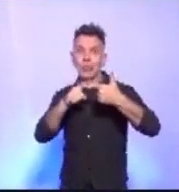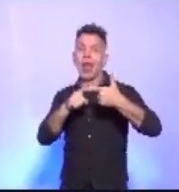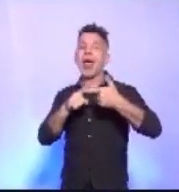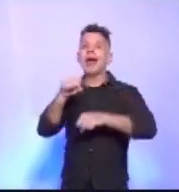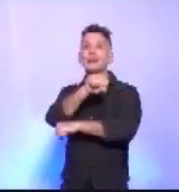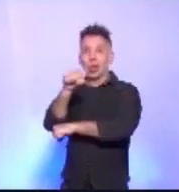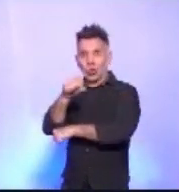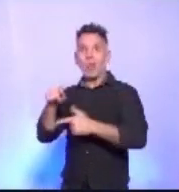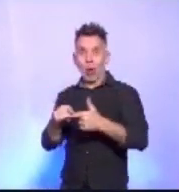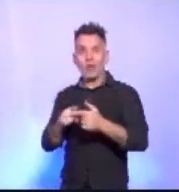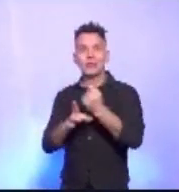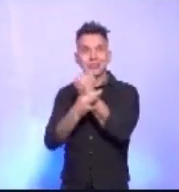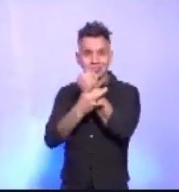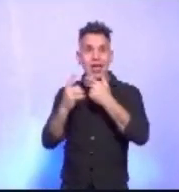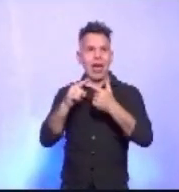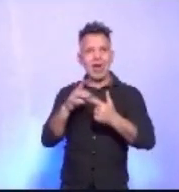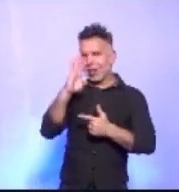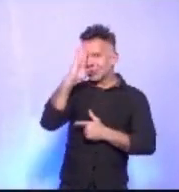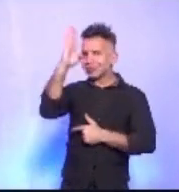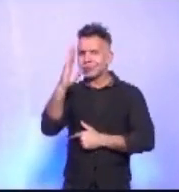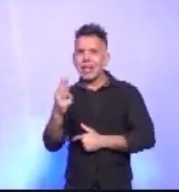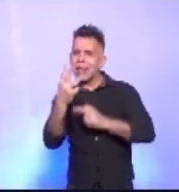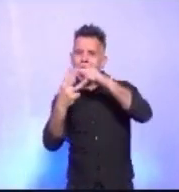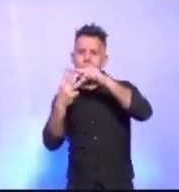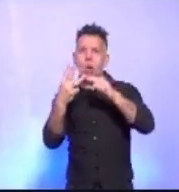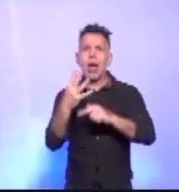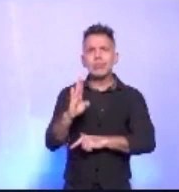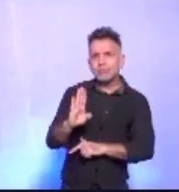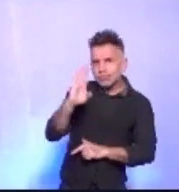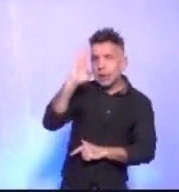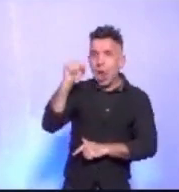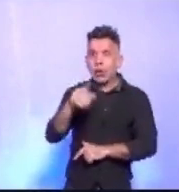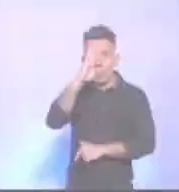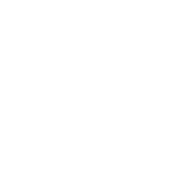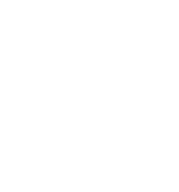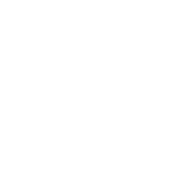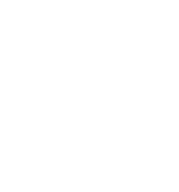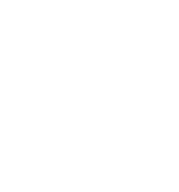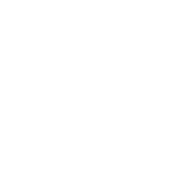automóvel e a figurar entre as três principais seguradoras de ramos ambientais no Brasil.